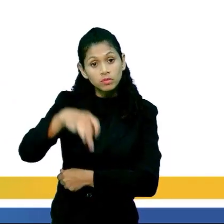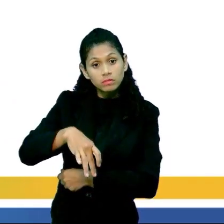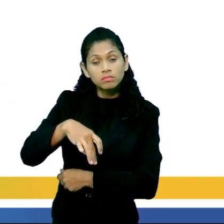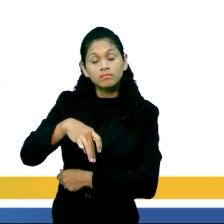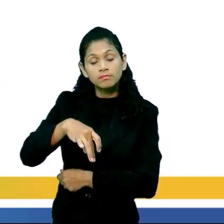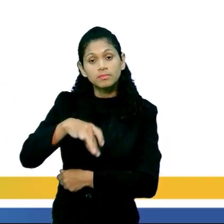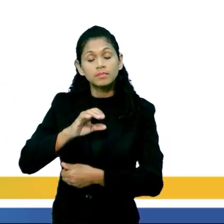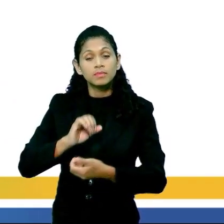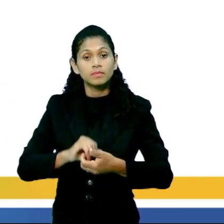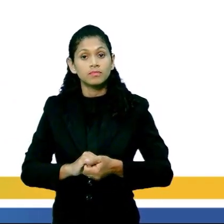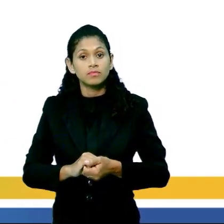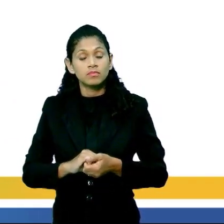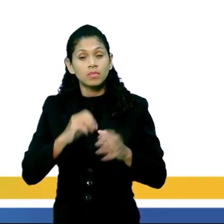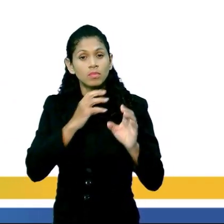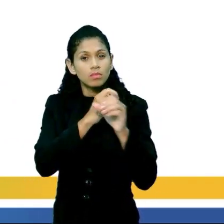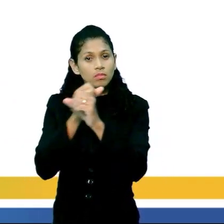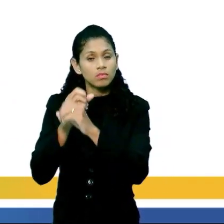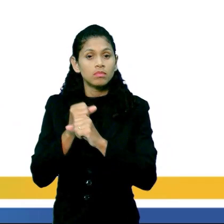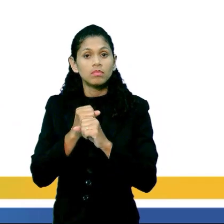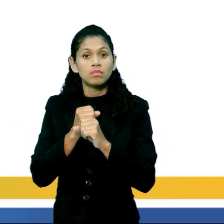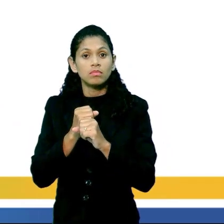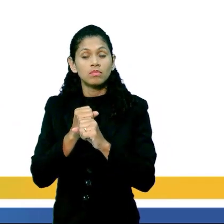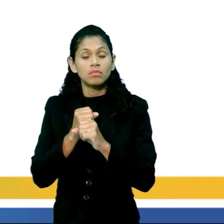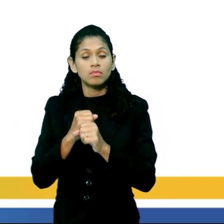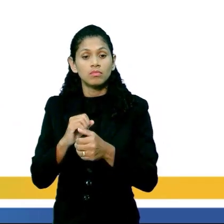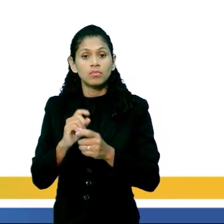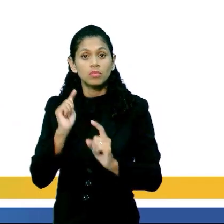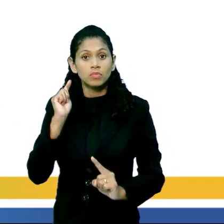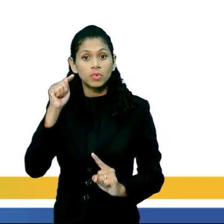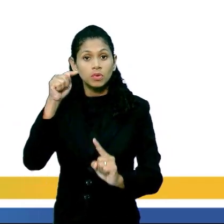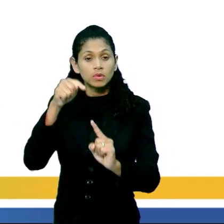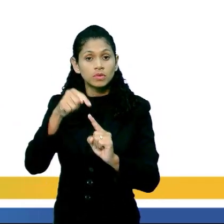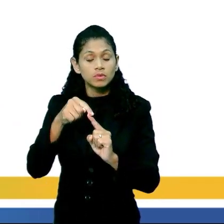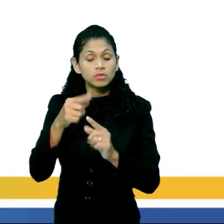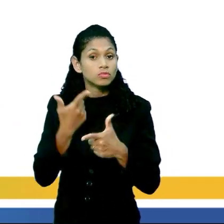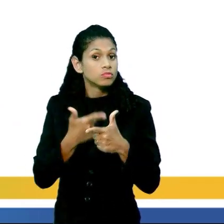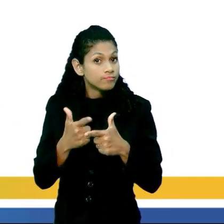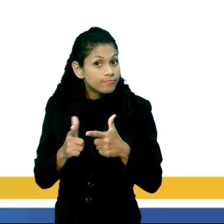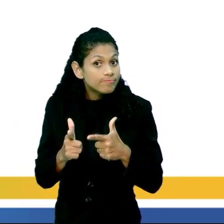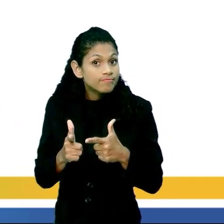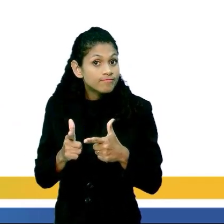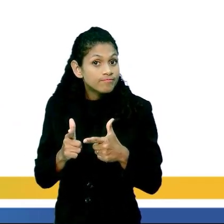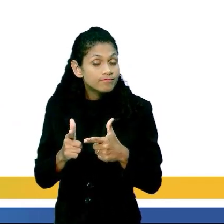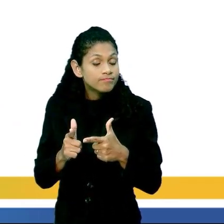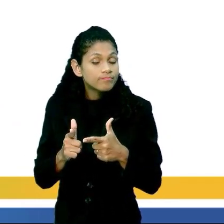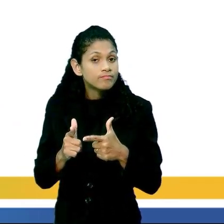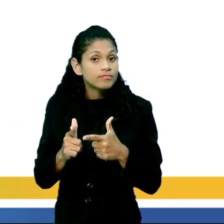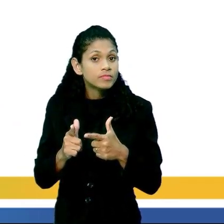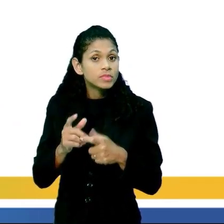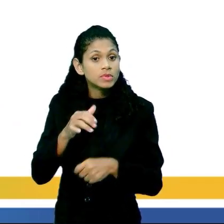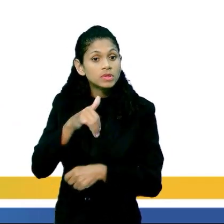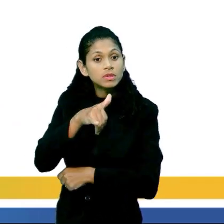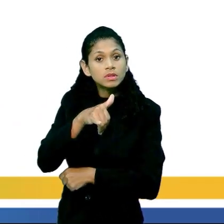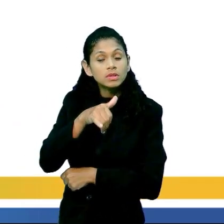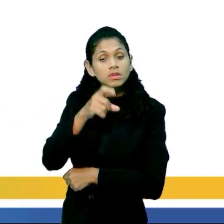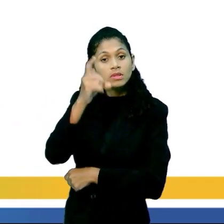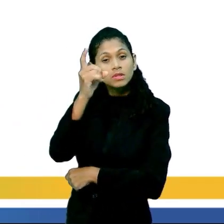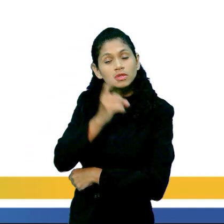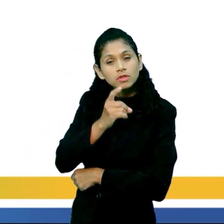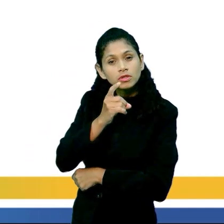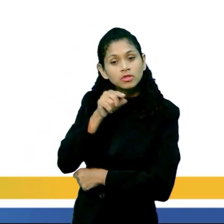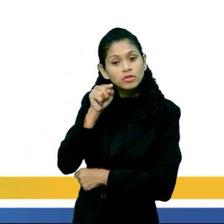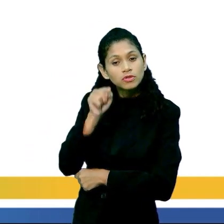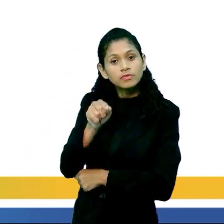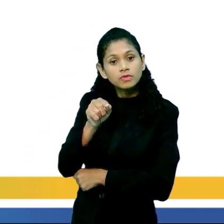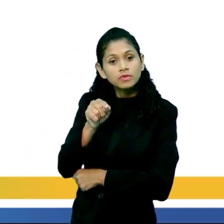Por último, basta calcular o objetivo do problema, que é X dividido para